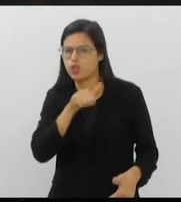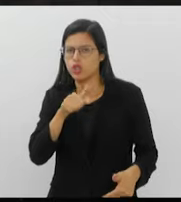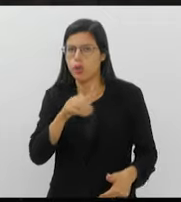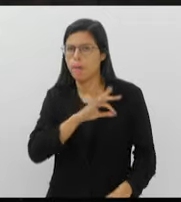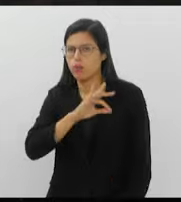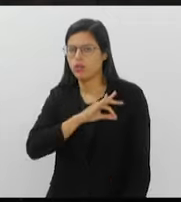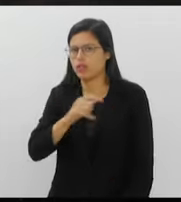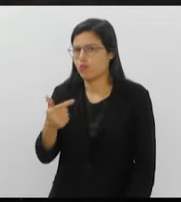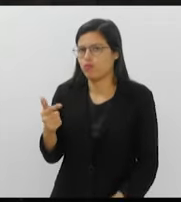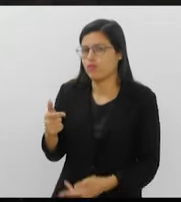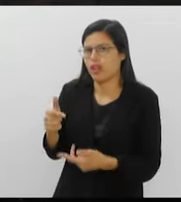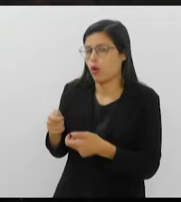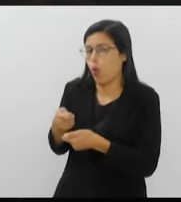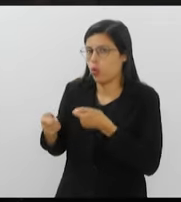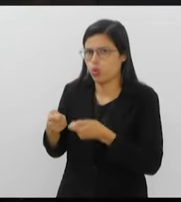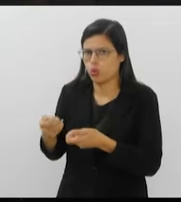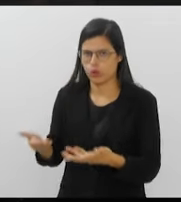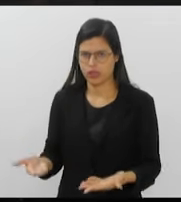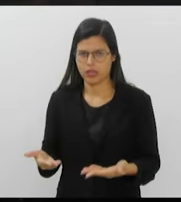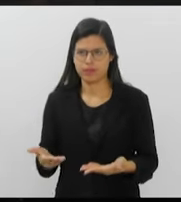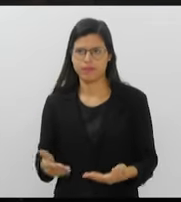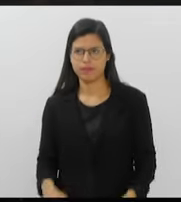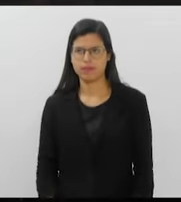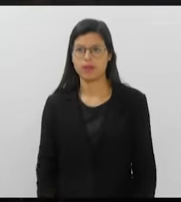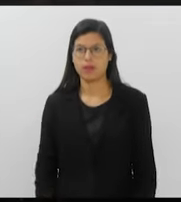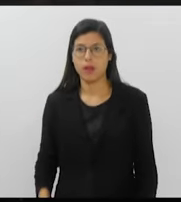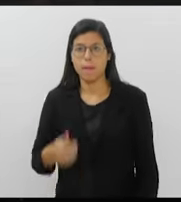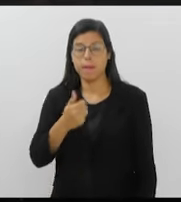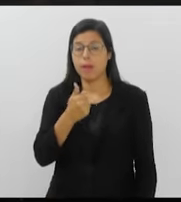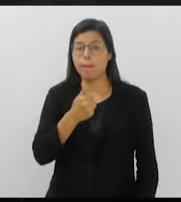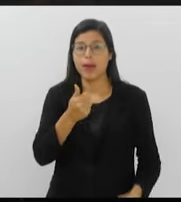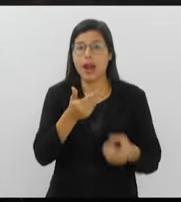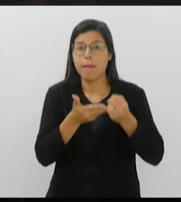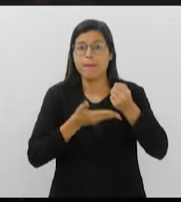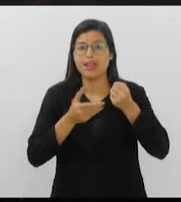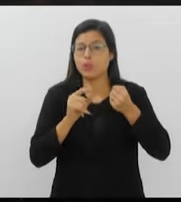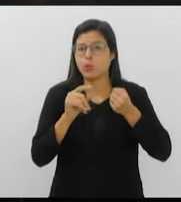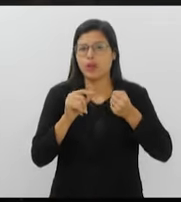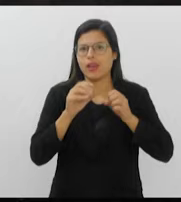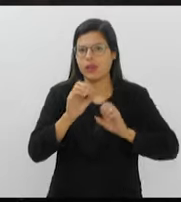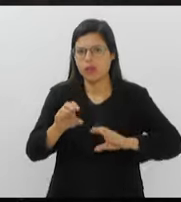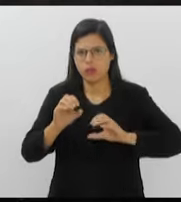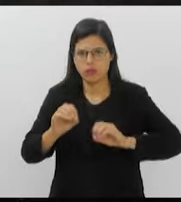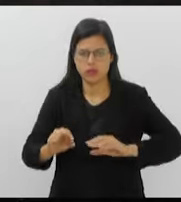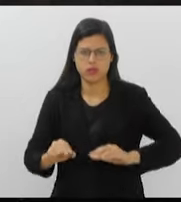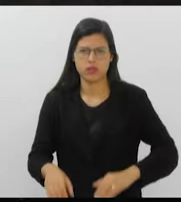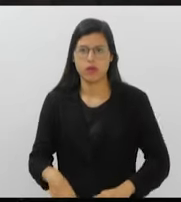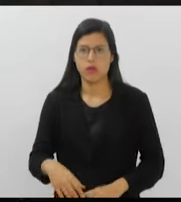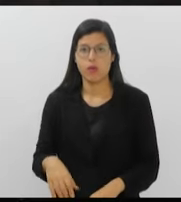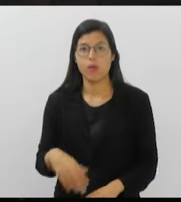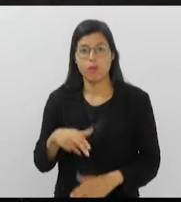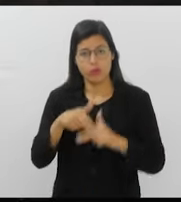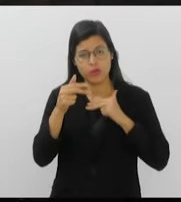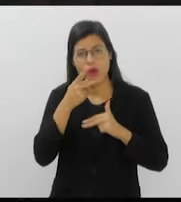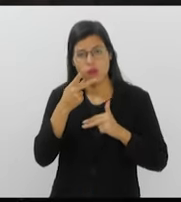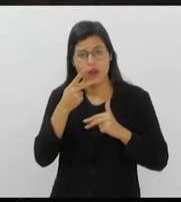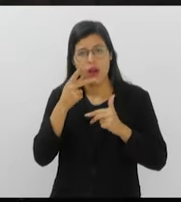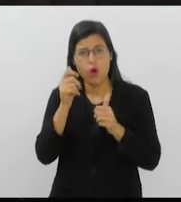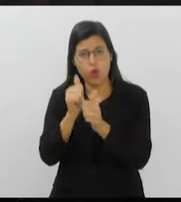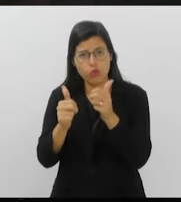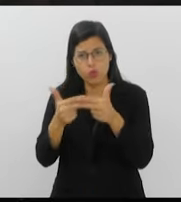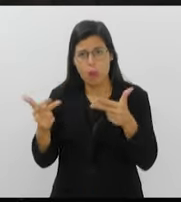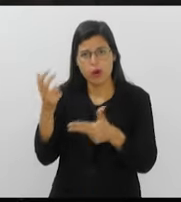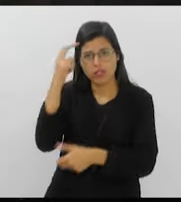não tem mais controle. Primeira base é a educação. Por isso que eu sempre falo que o esporte, a cultura, tem que estar